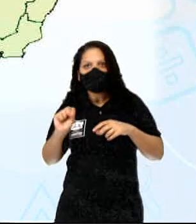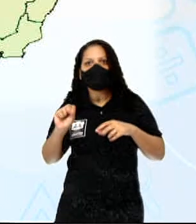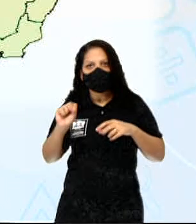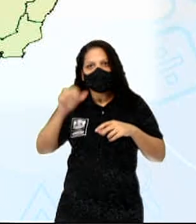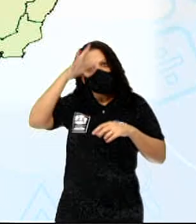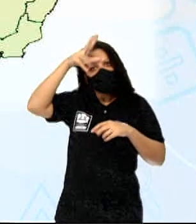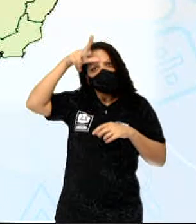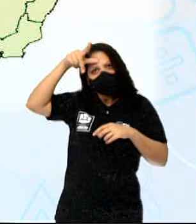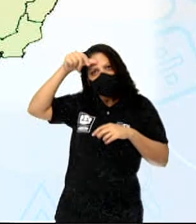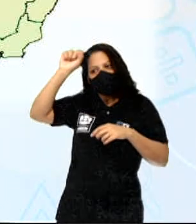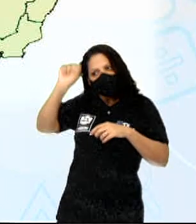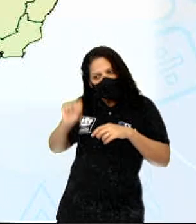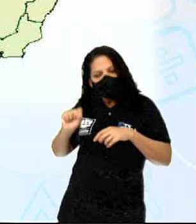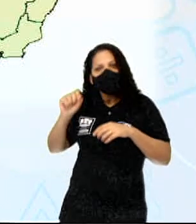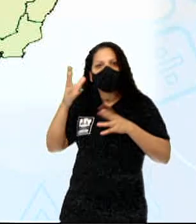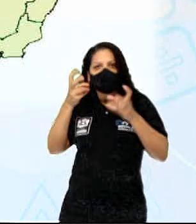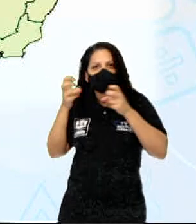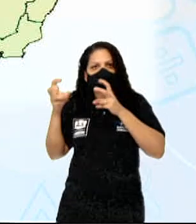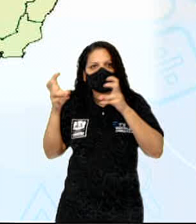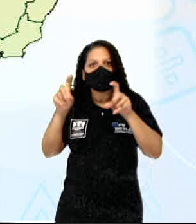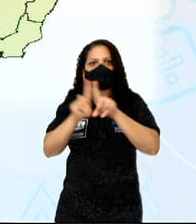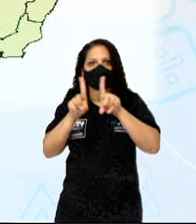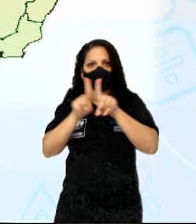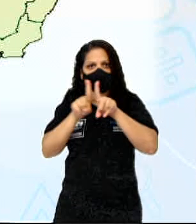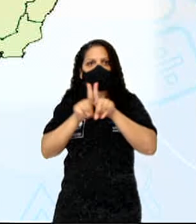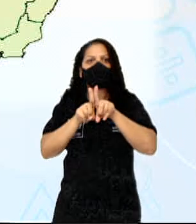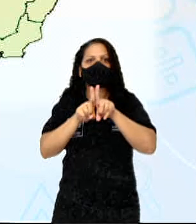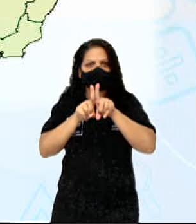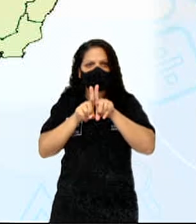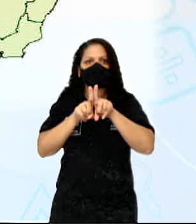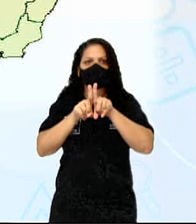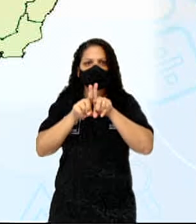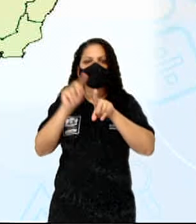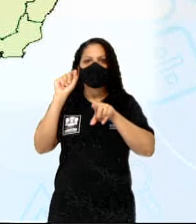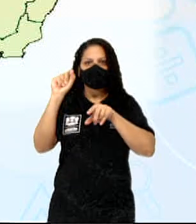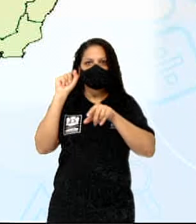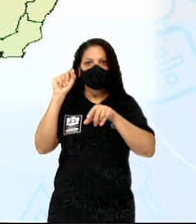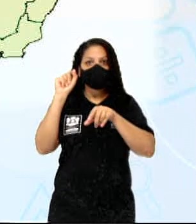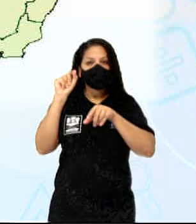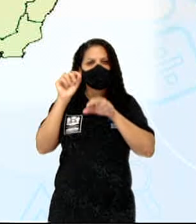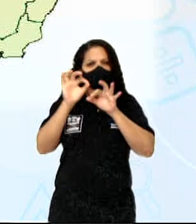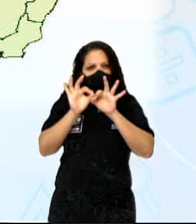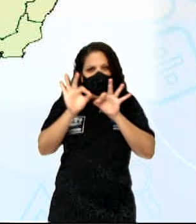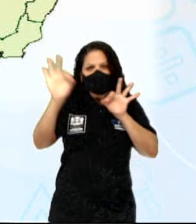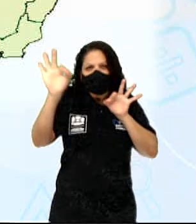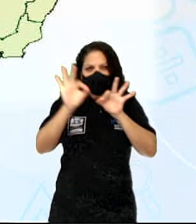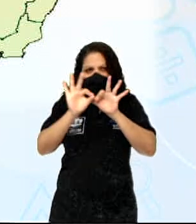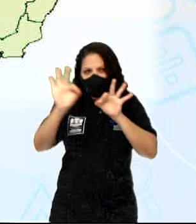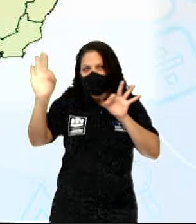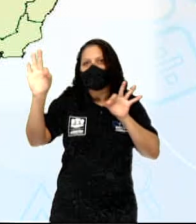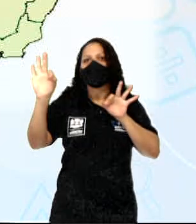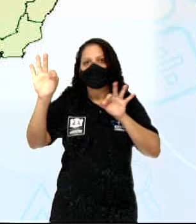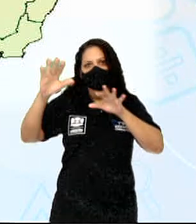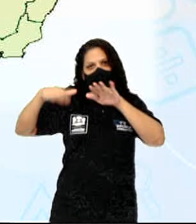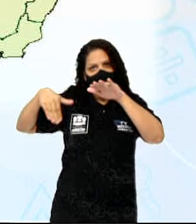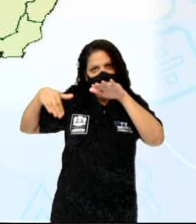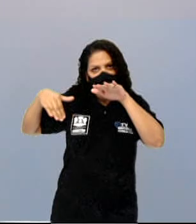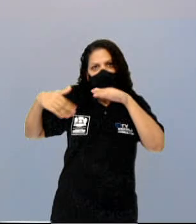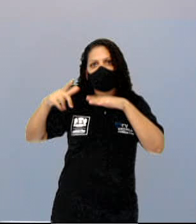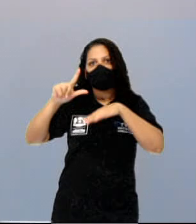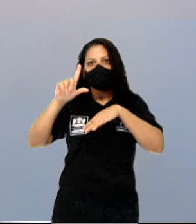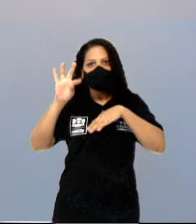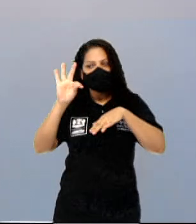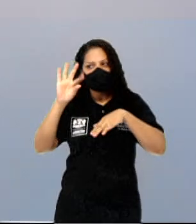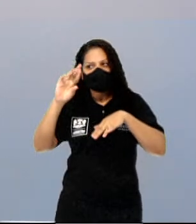região é bem interessante. Primeiro, ela está um pouco distante do litoral, então isso significa dizer que ela não conta com as